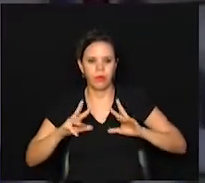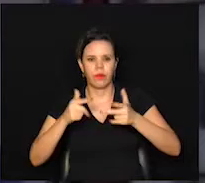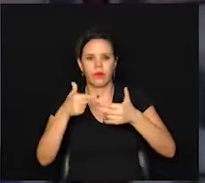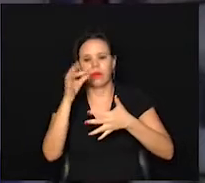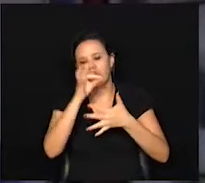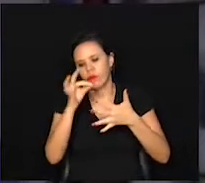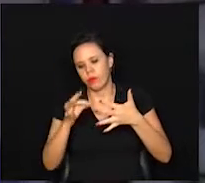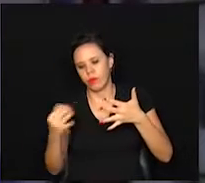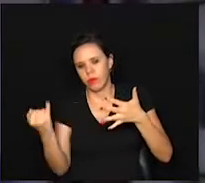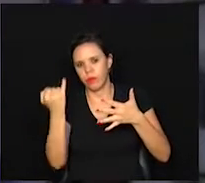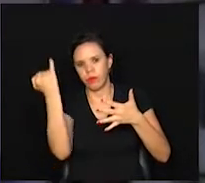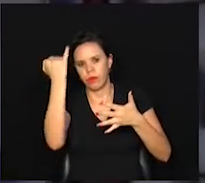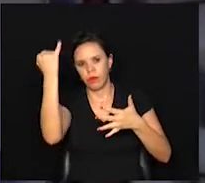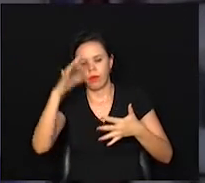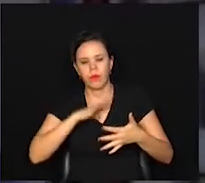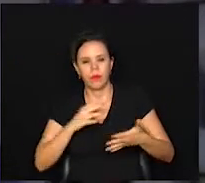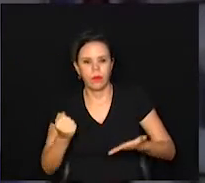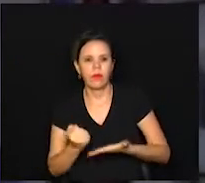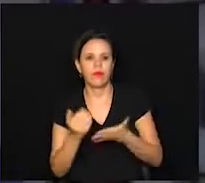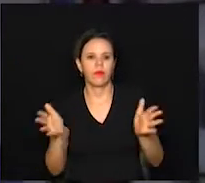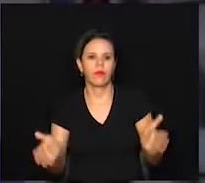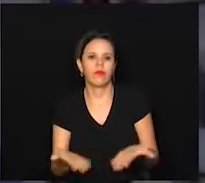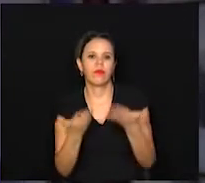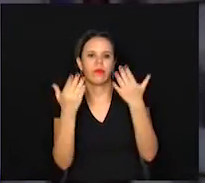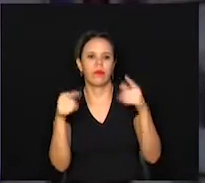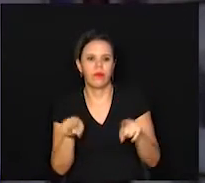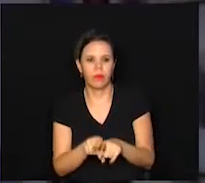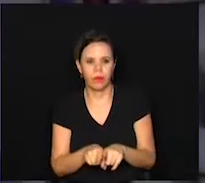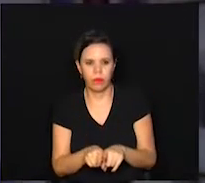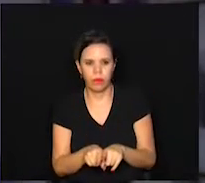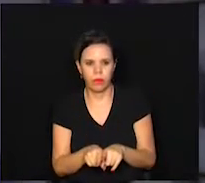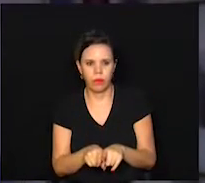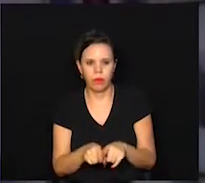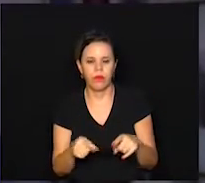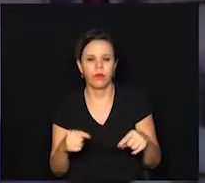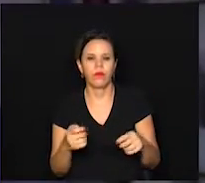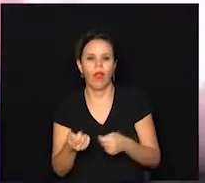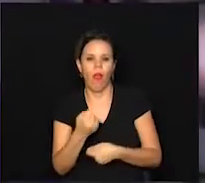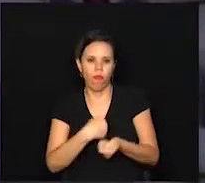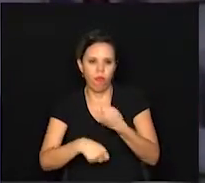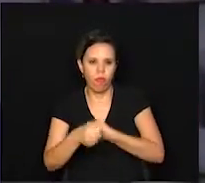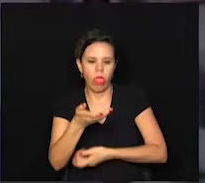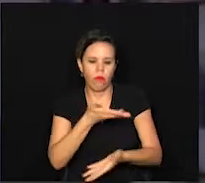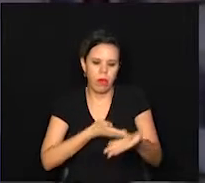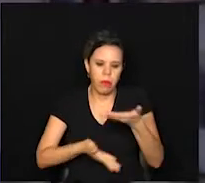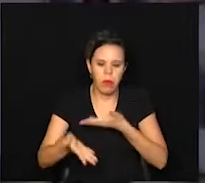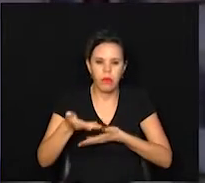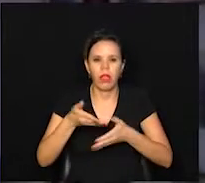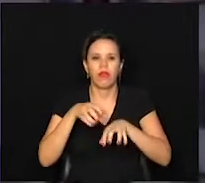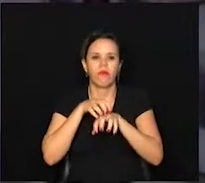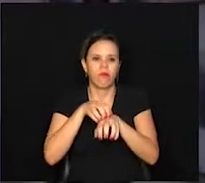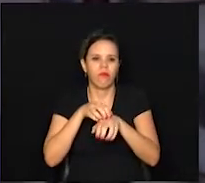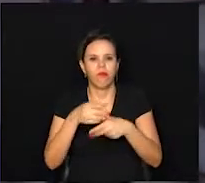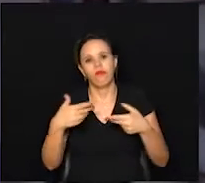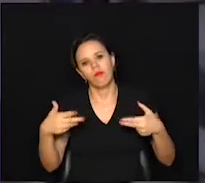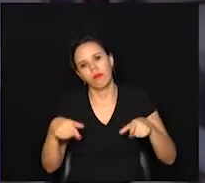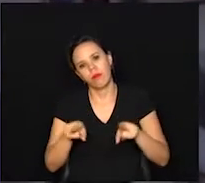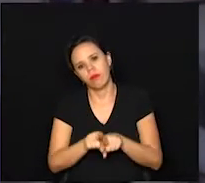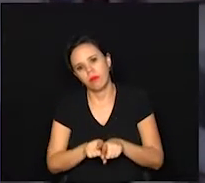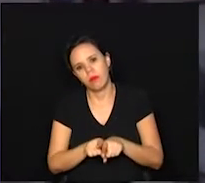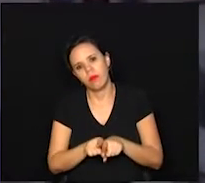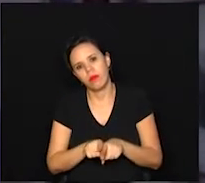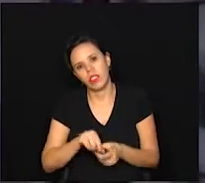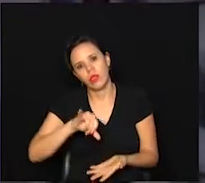questões importantes para uma cidade, que vai também, né, a circulação de mercadorias, os transportes e assim por diante. Mas no centro